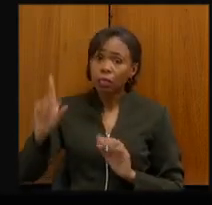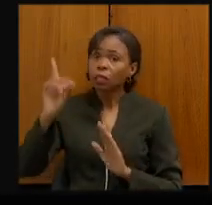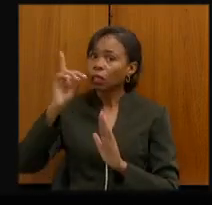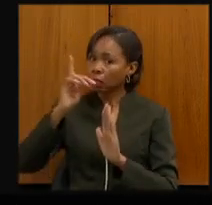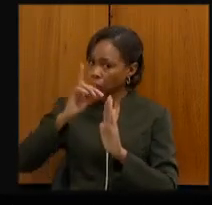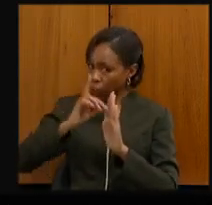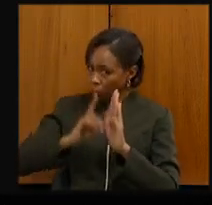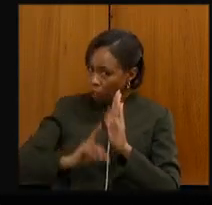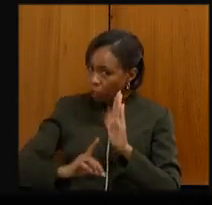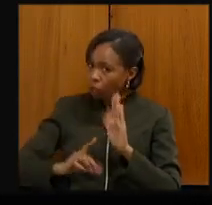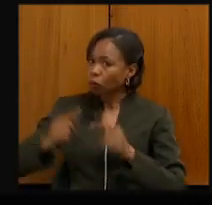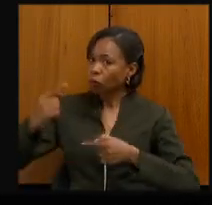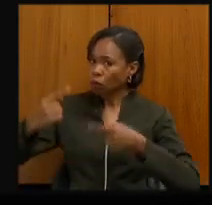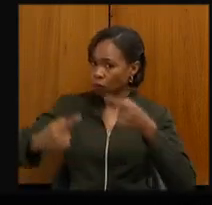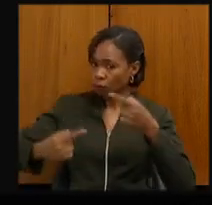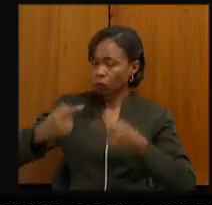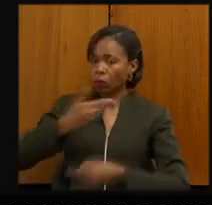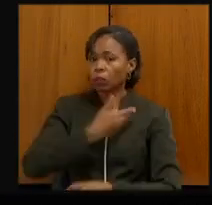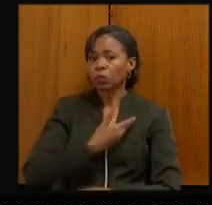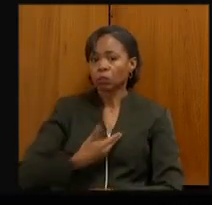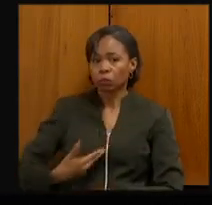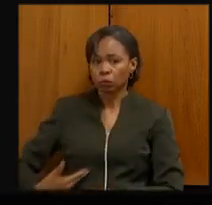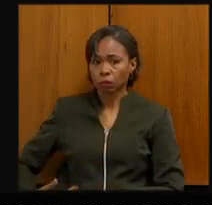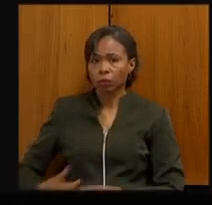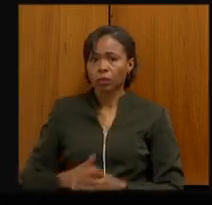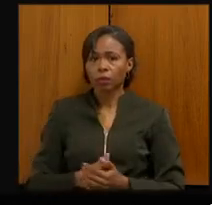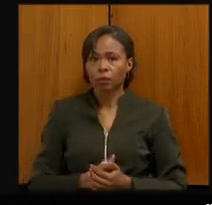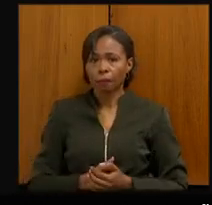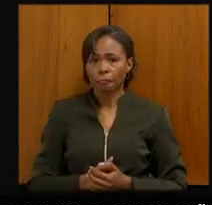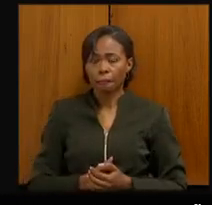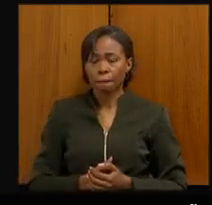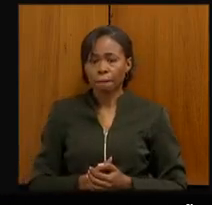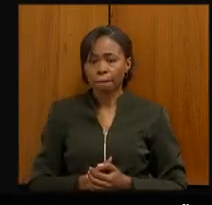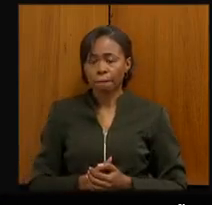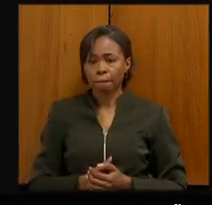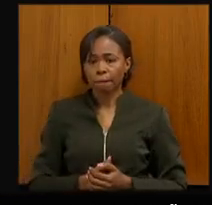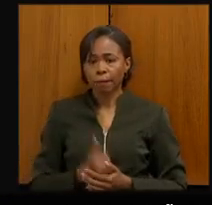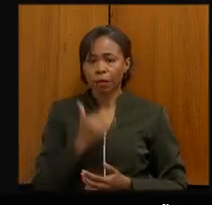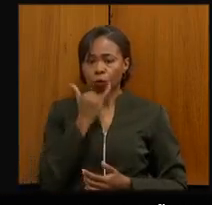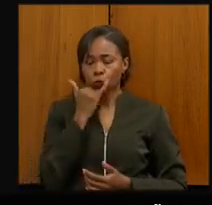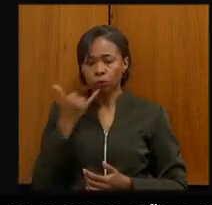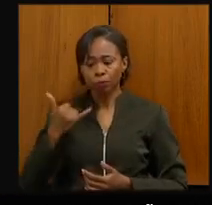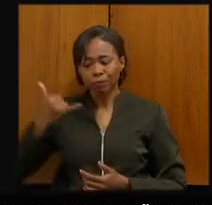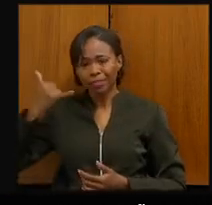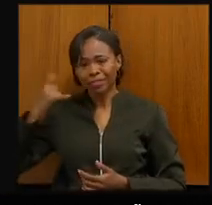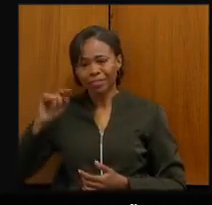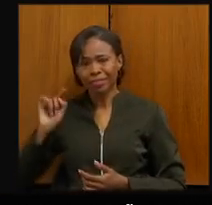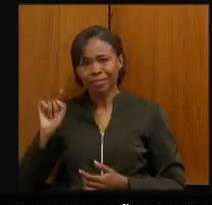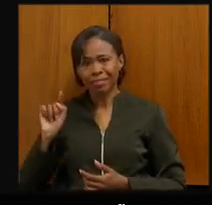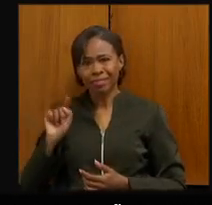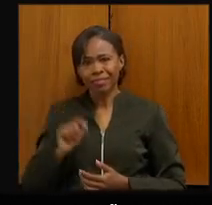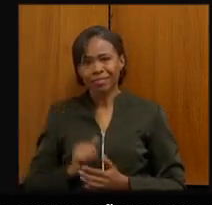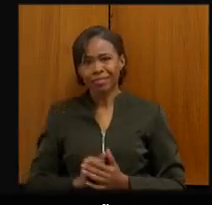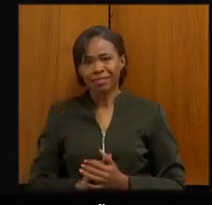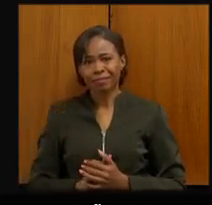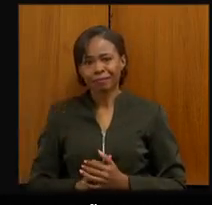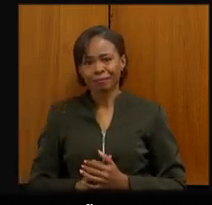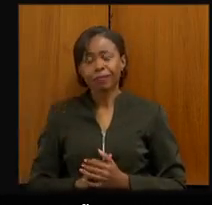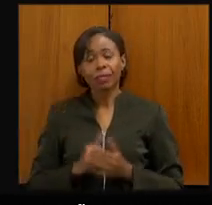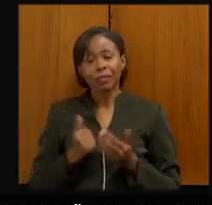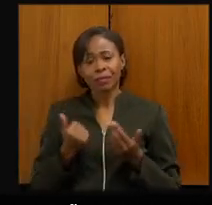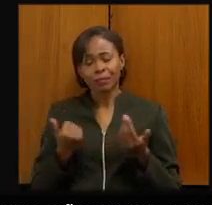tem direito a políticas públicas e e desculpa ter telefone todo então